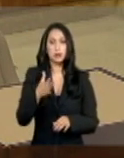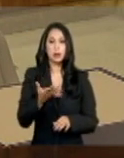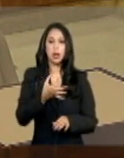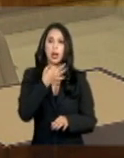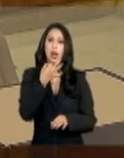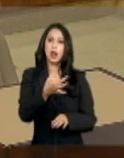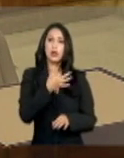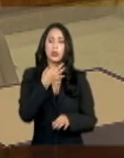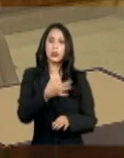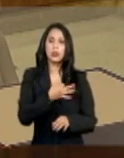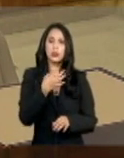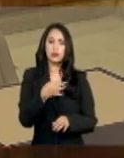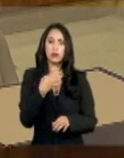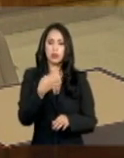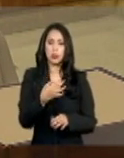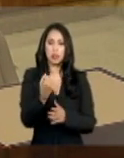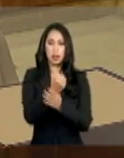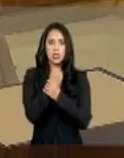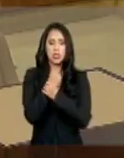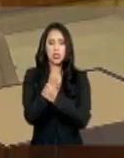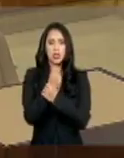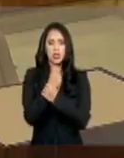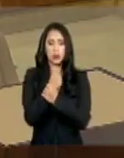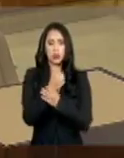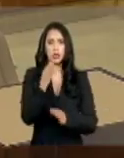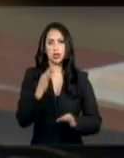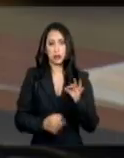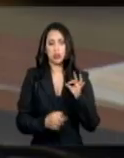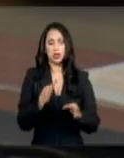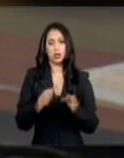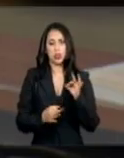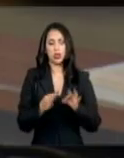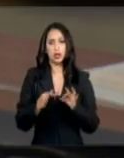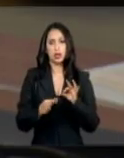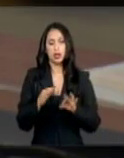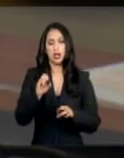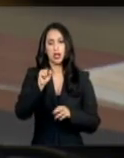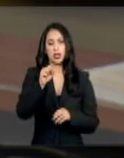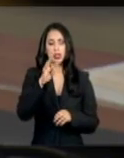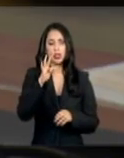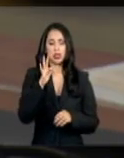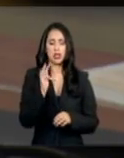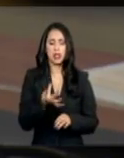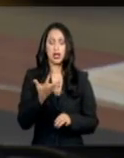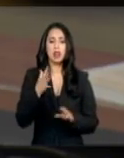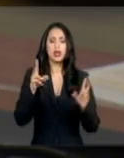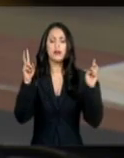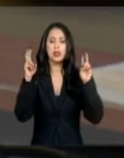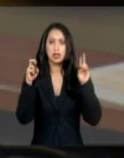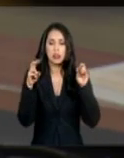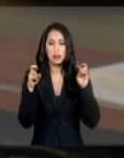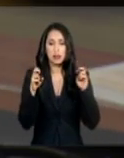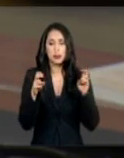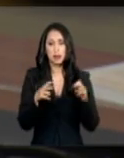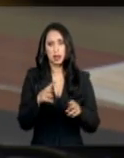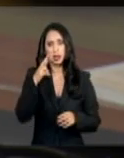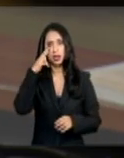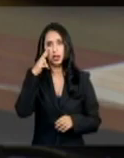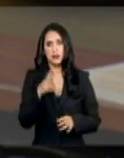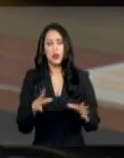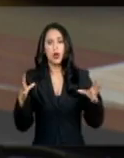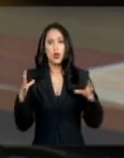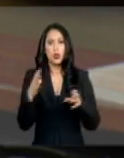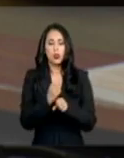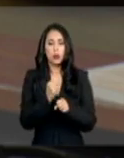dentre eles pela segurança jurídica do tribunal se manifestar sobre essa matéria e é por um conjunto